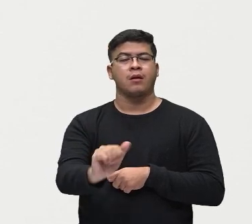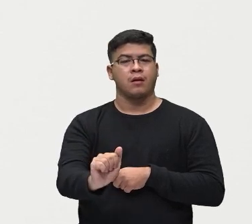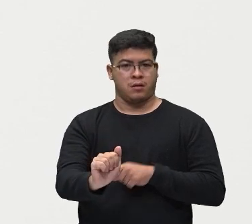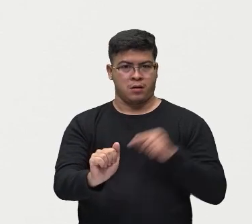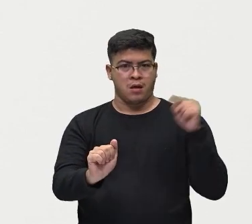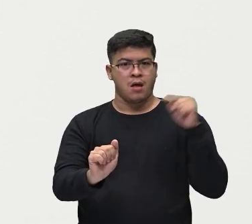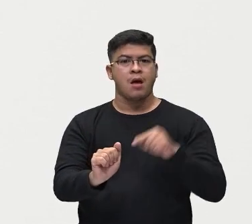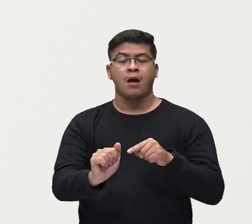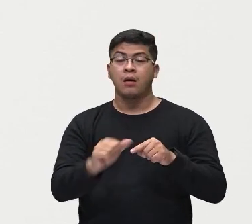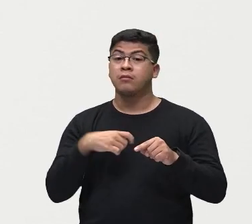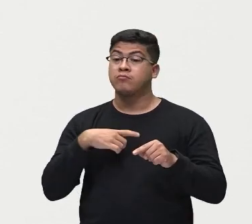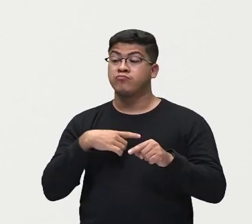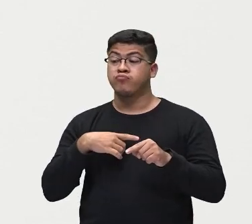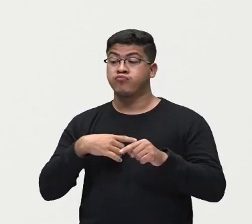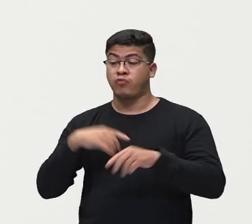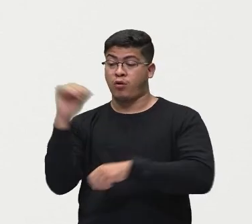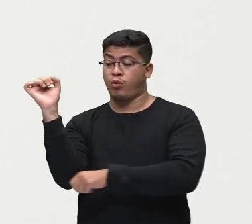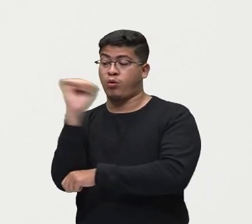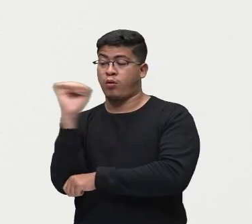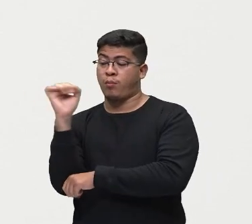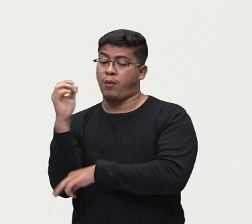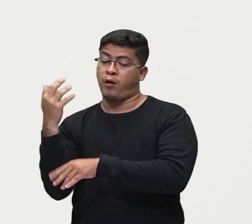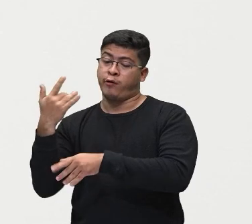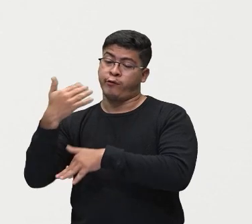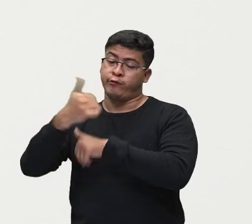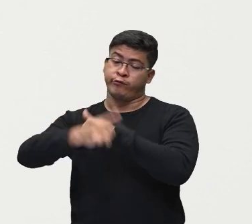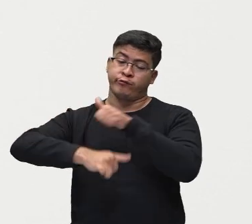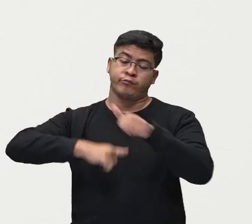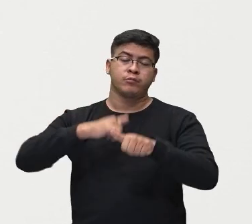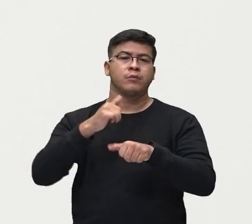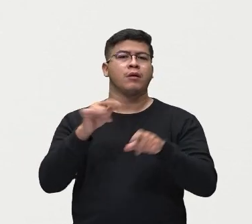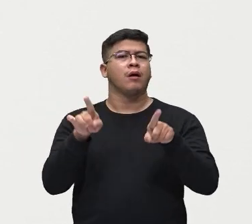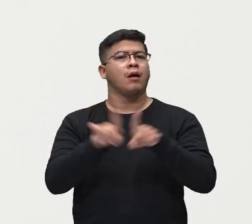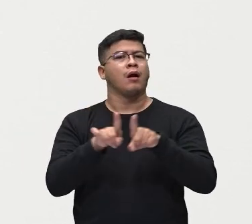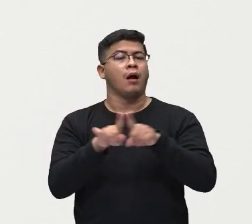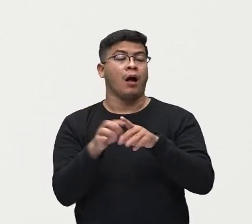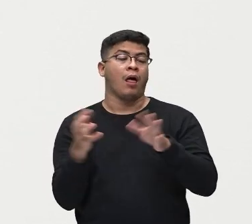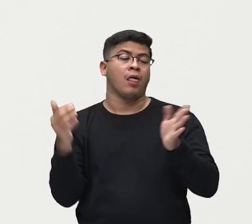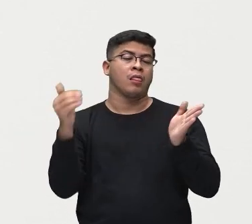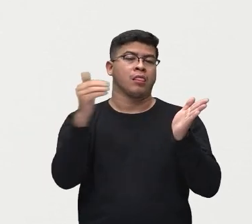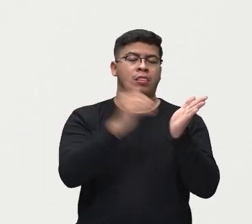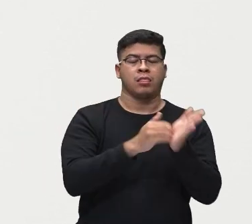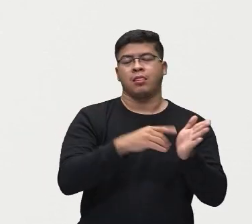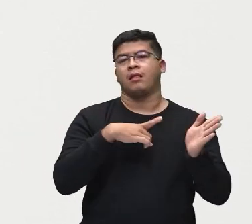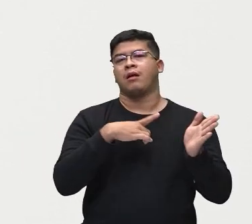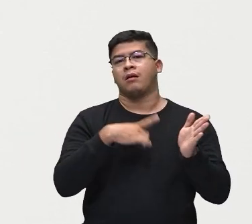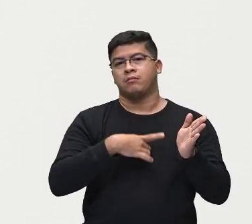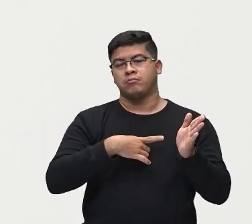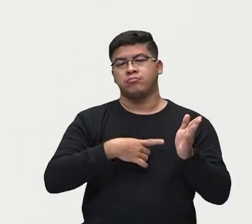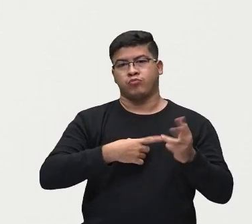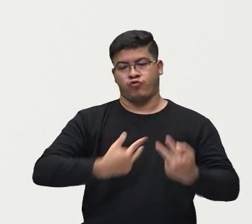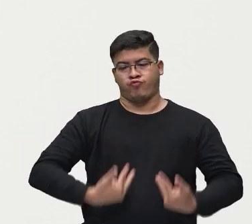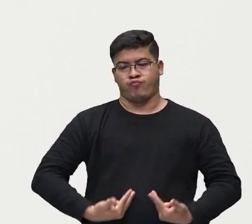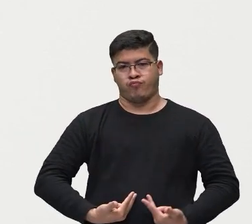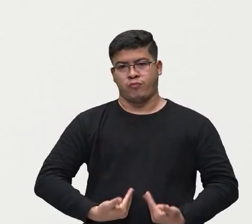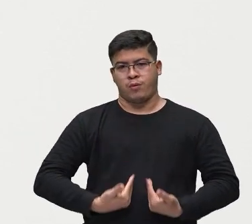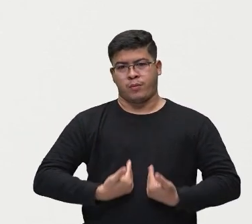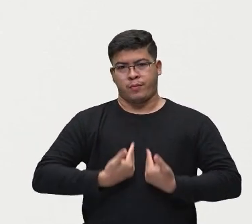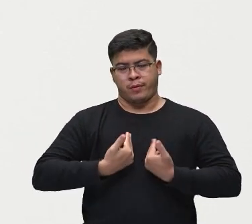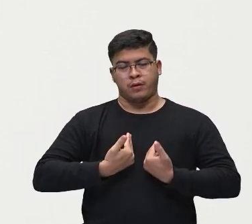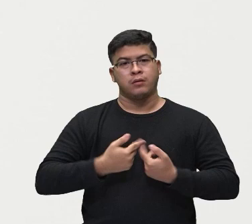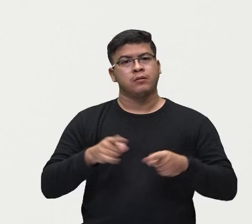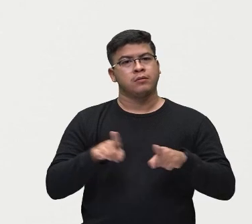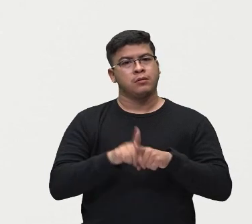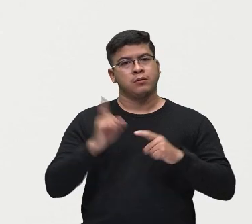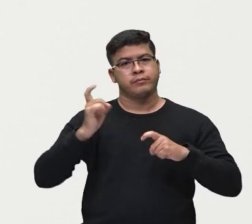foi aí de transporte, construção de motores e também salas cirúrgicas. Observem aí